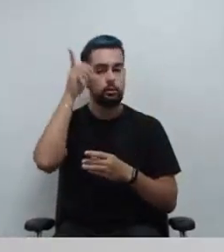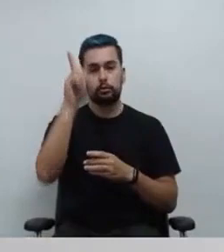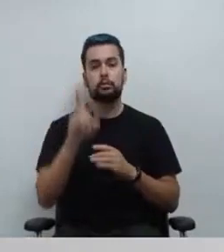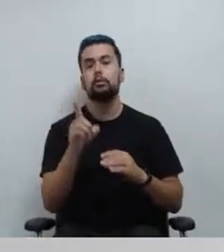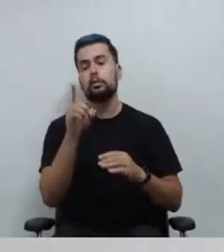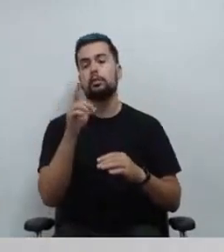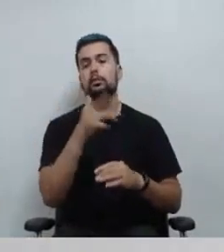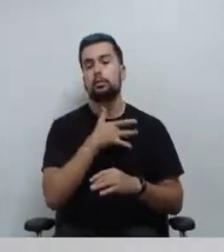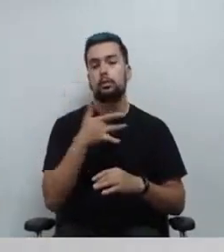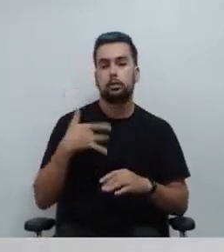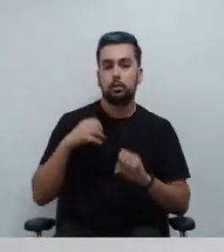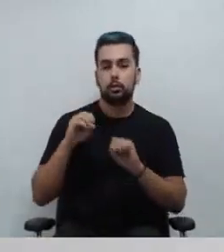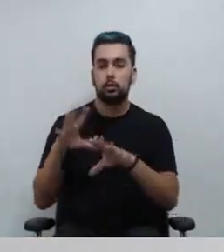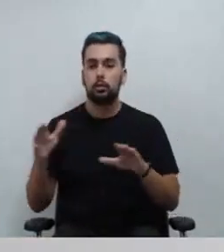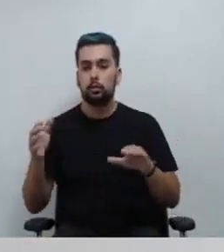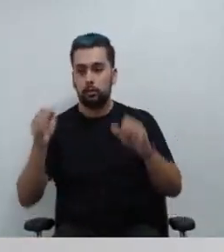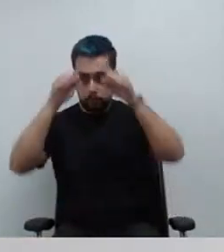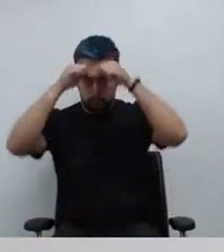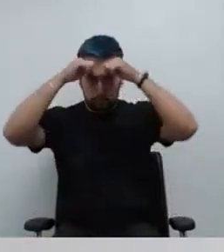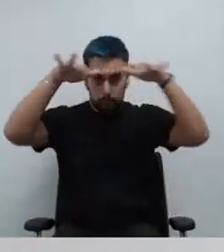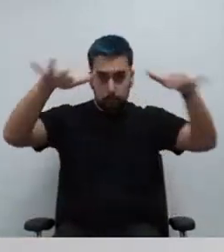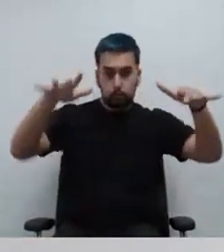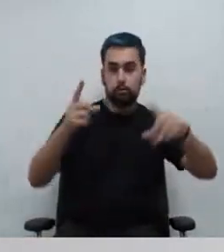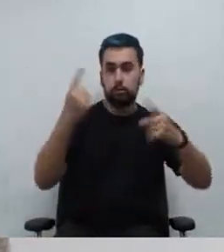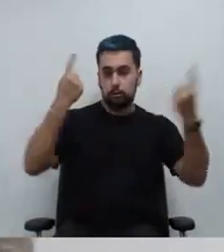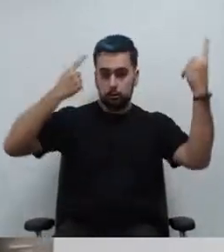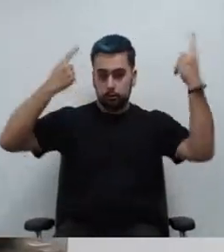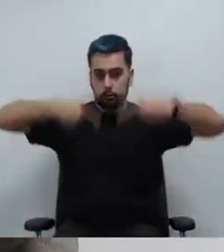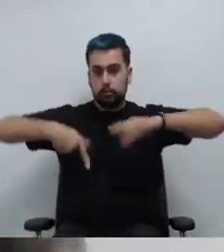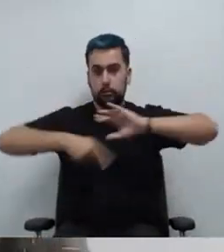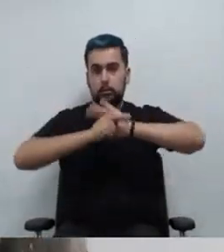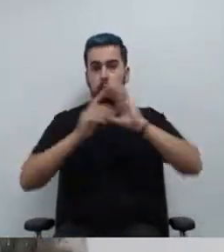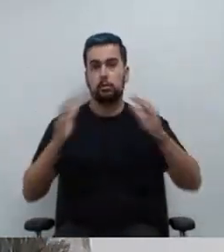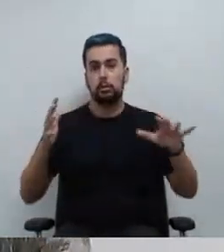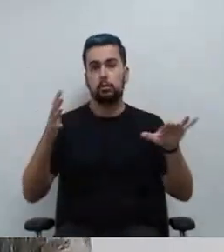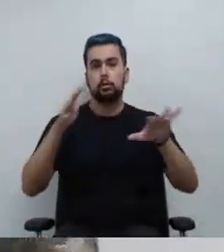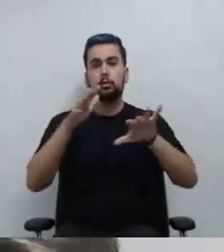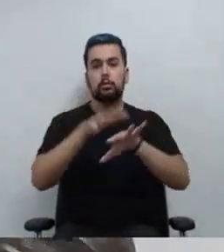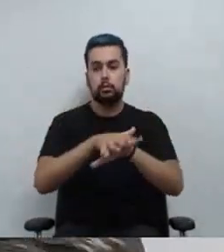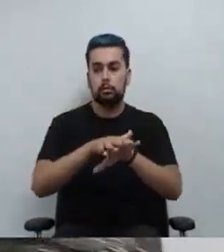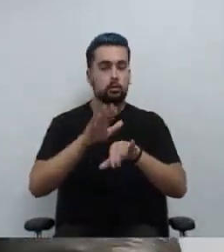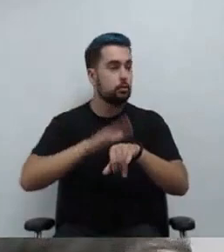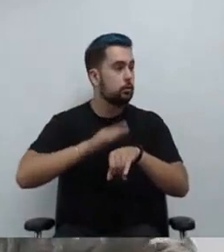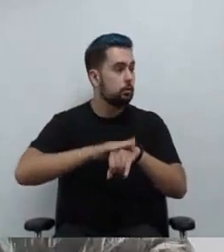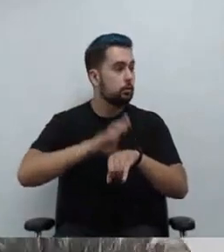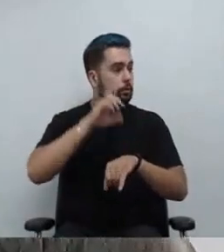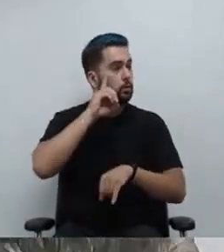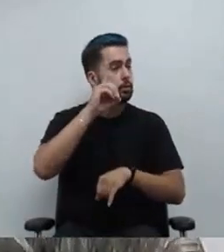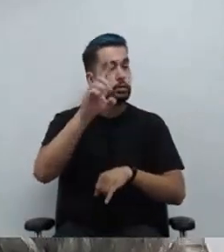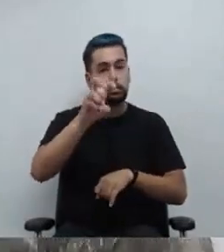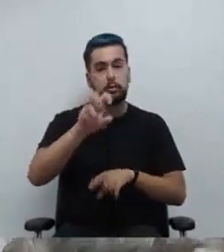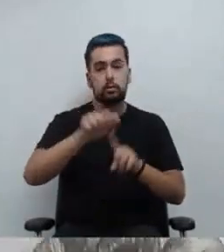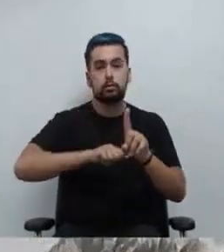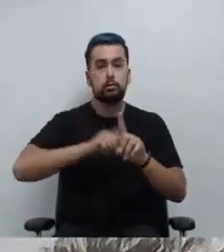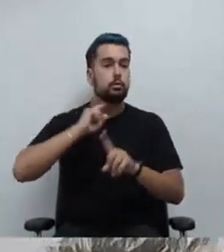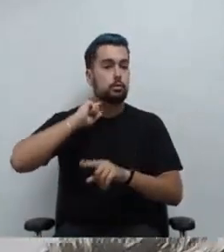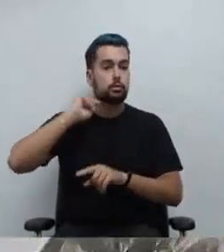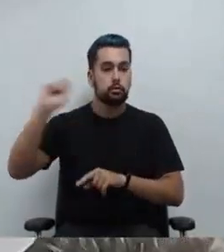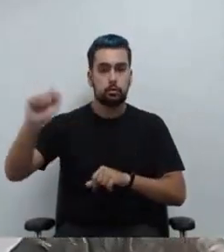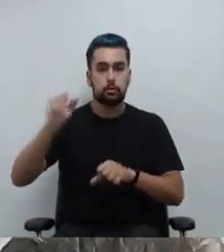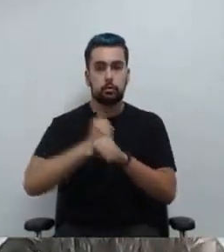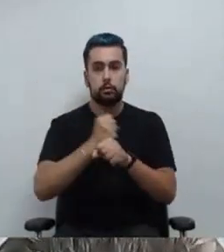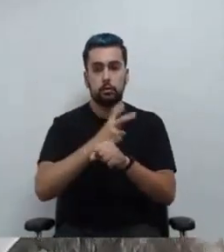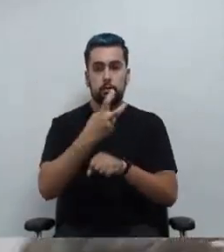Saúde, Autismo e os Dilemas da Inclusão, a ser realizado no dia 5 de abril